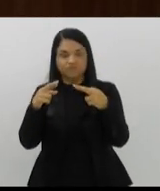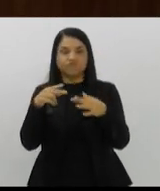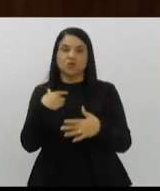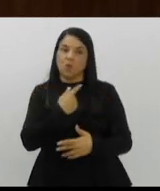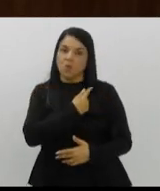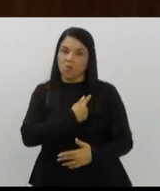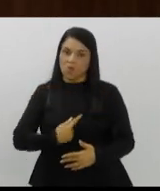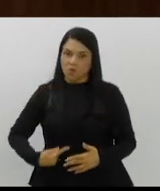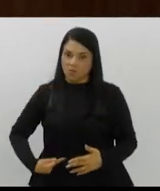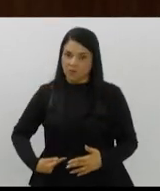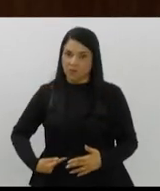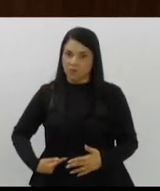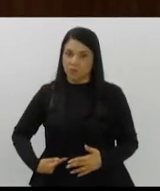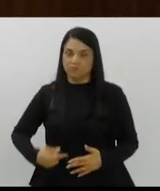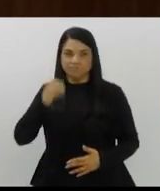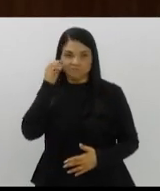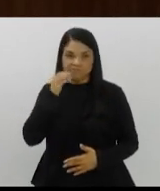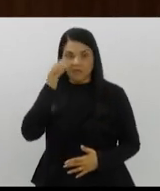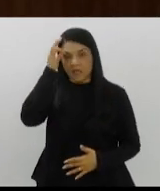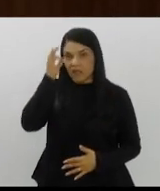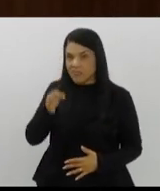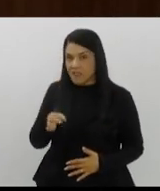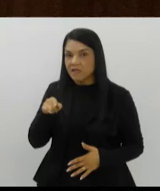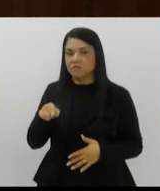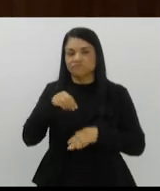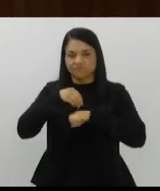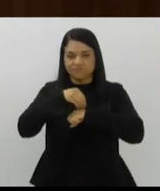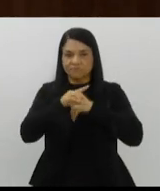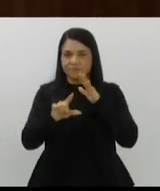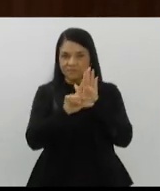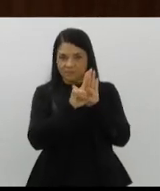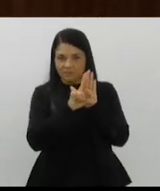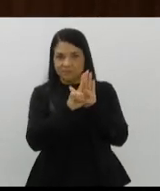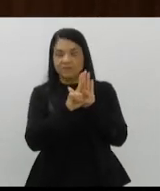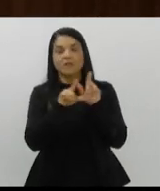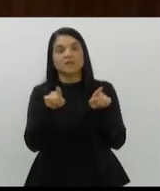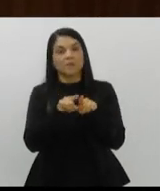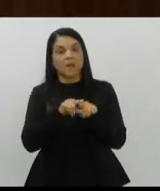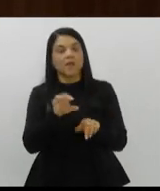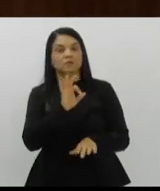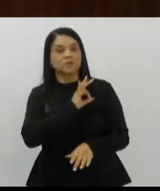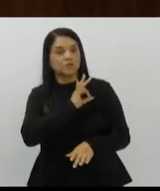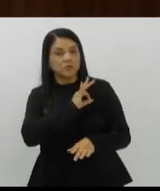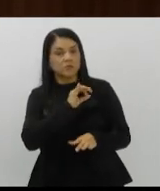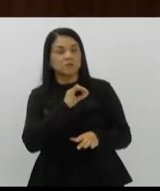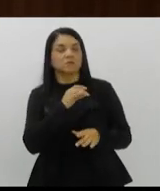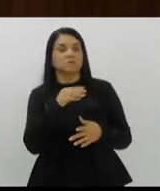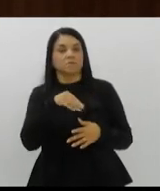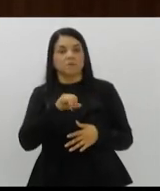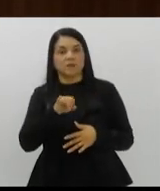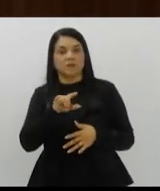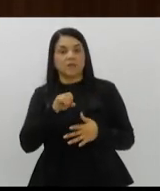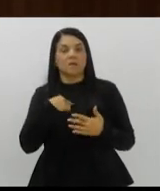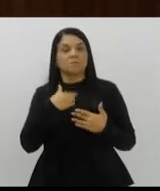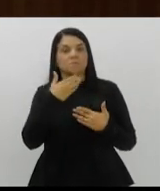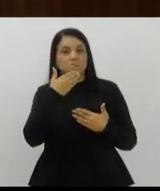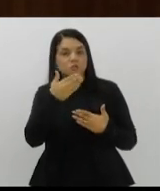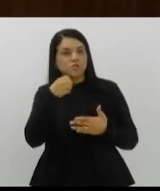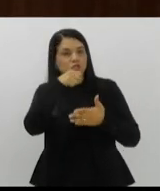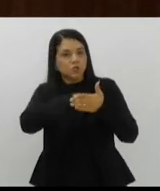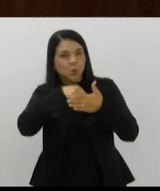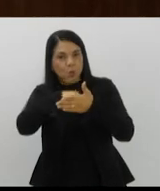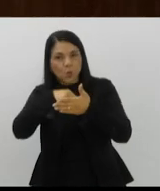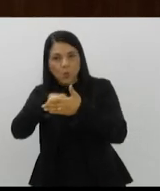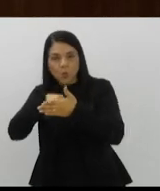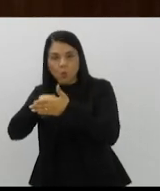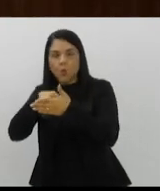governador vai entender a nossa ideia sobre essa indicação. Assim como os policiais militares também estão lutando pela escala, e nós falamos com o Coronel